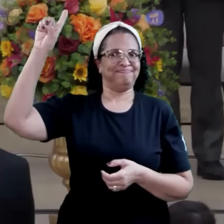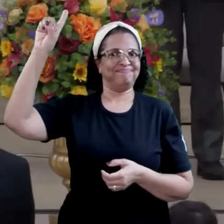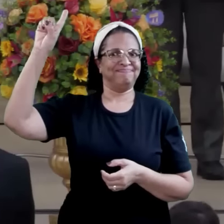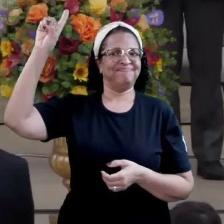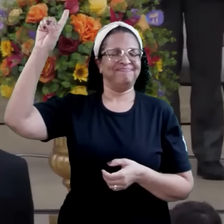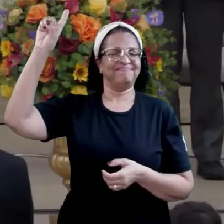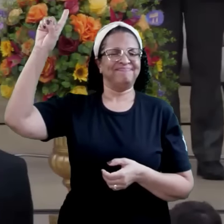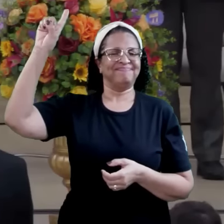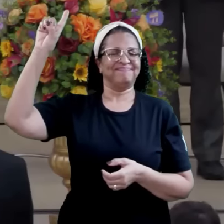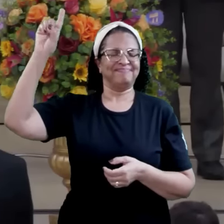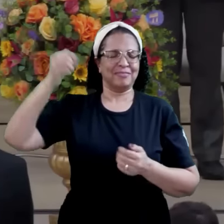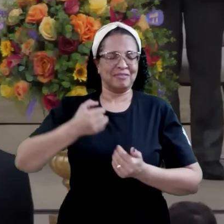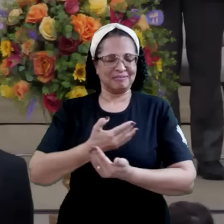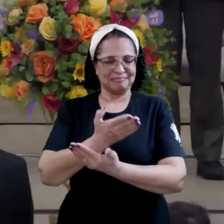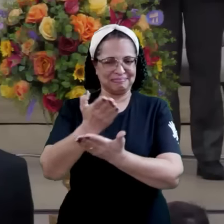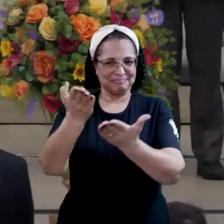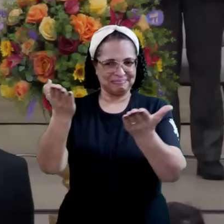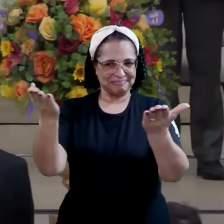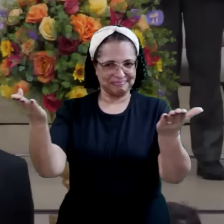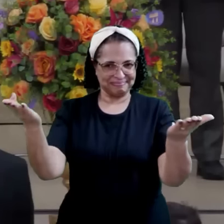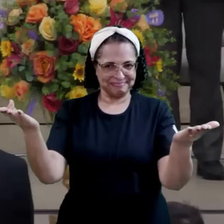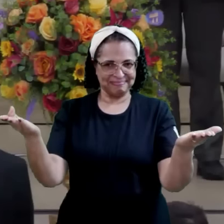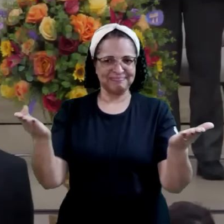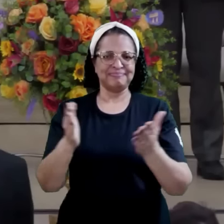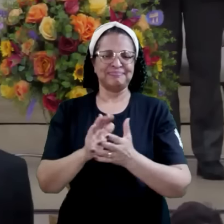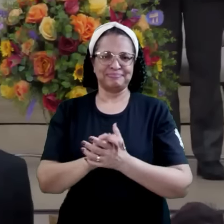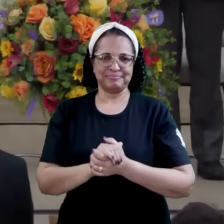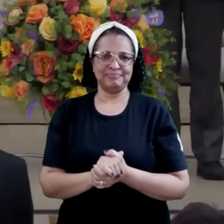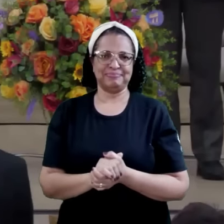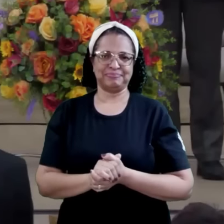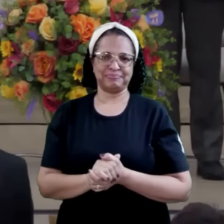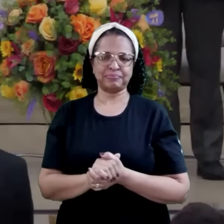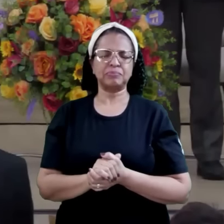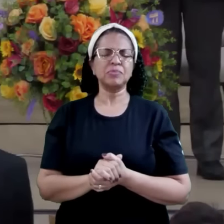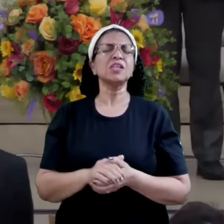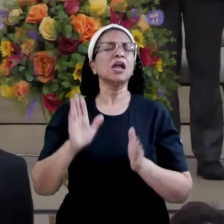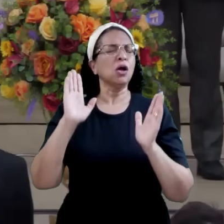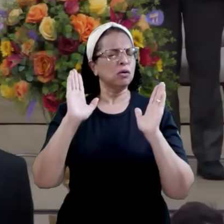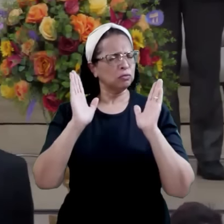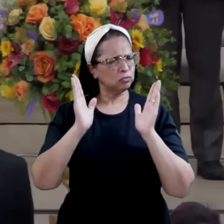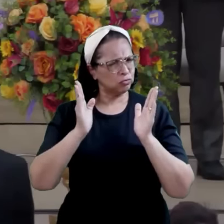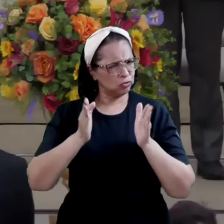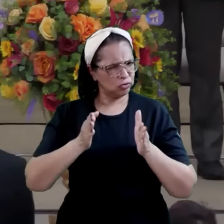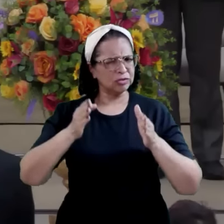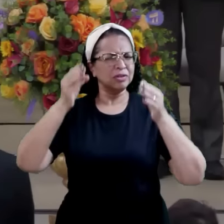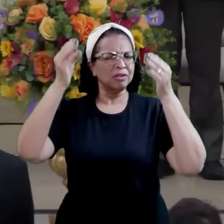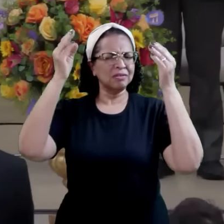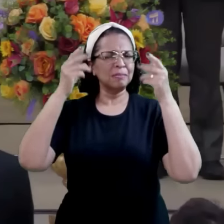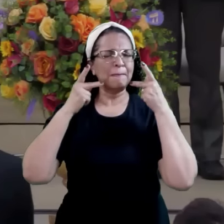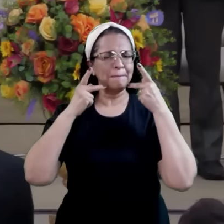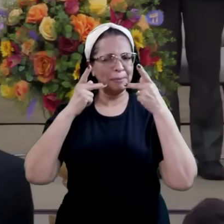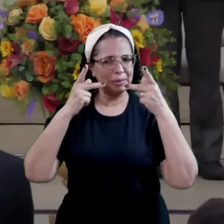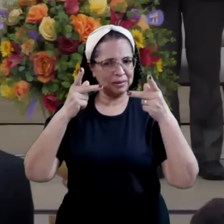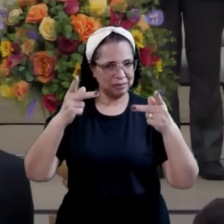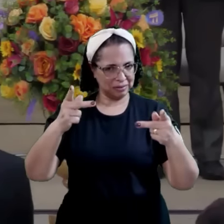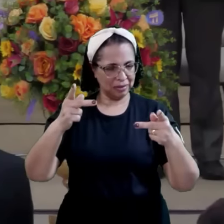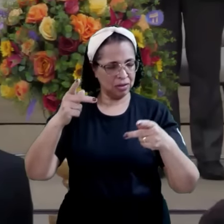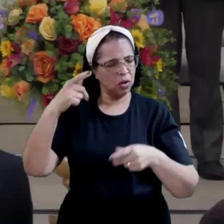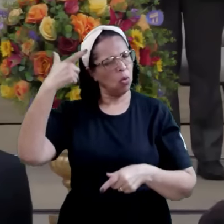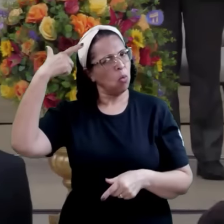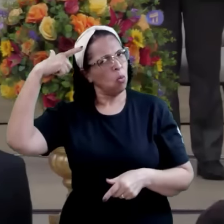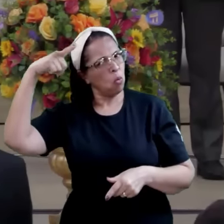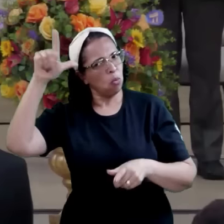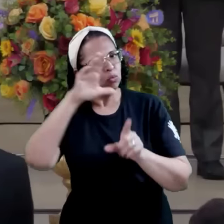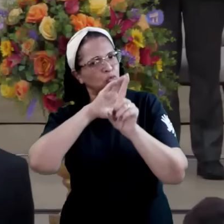eu fui pregar um trabalho não sei se você já ouviu falando isso por aí mas eu fui pregar num trabalho e quando me convidaram